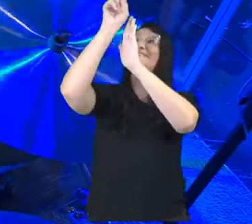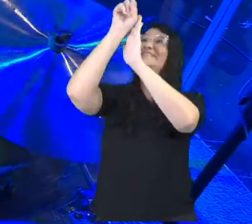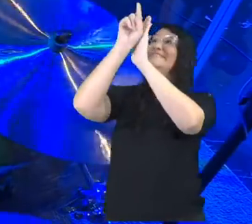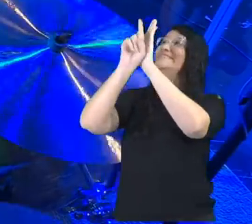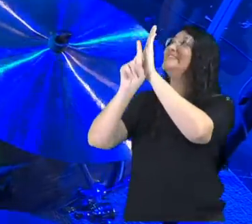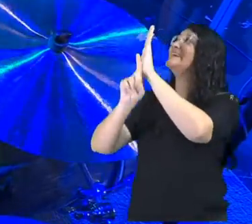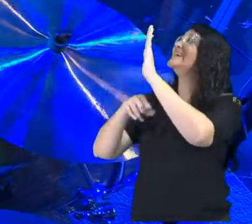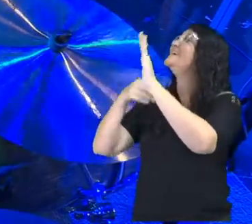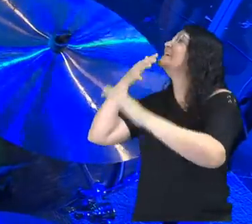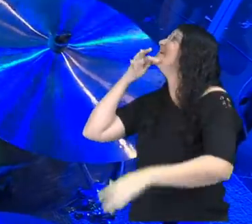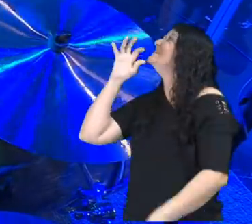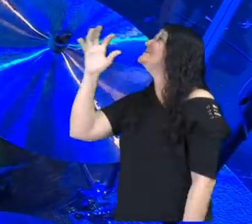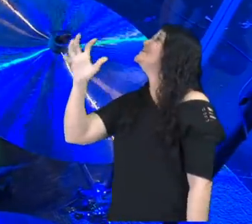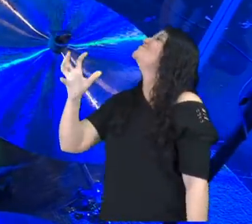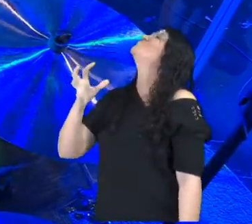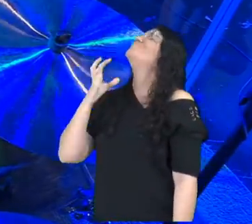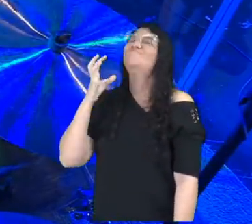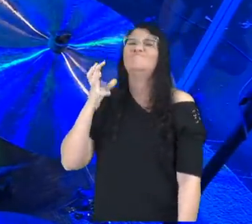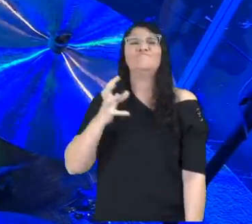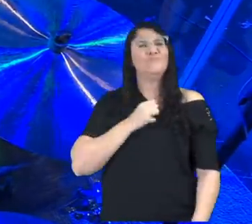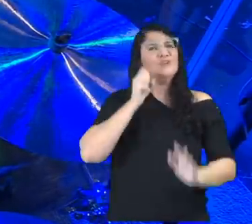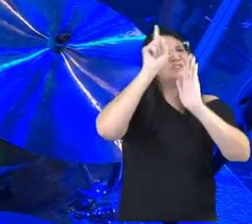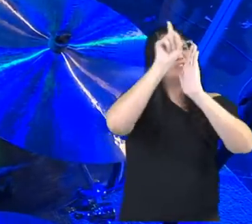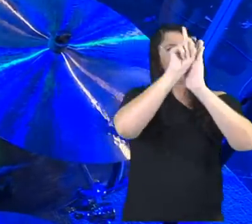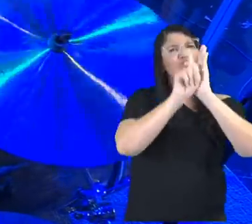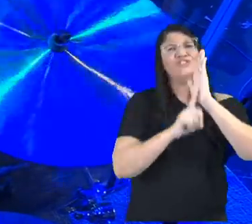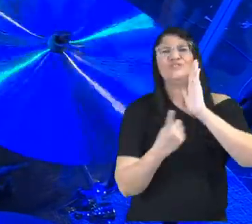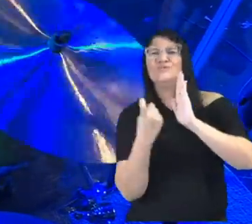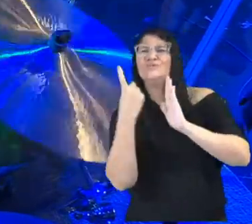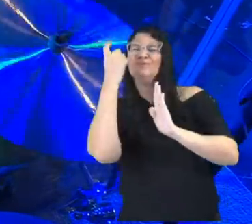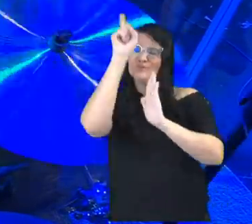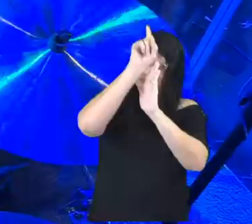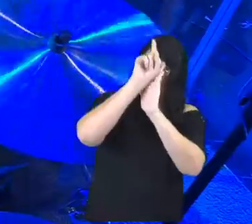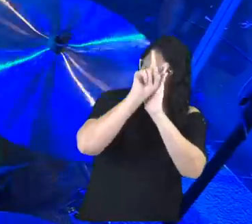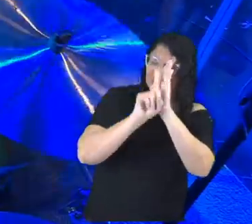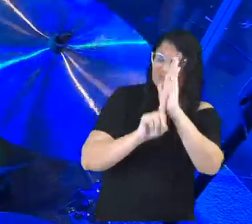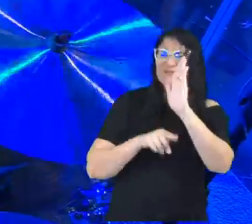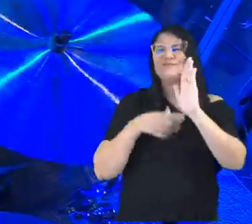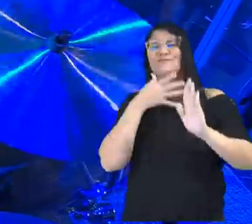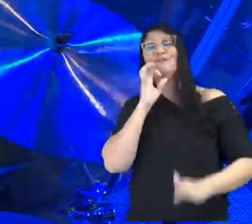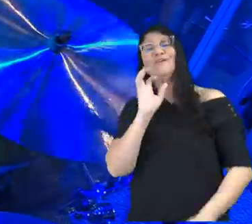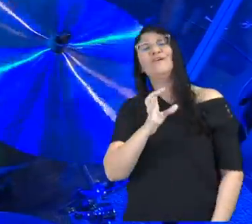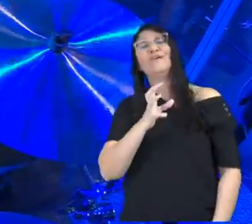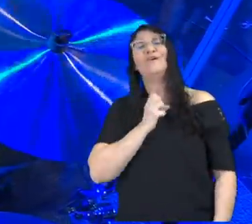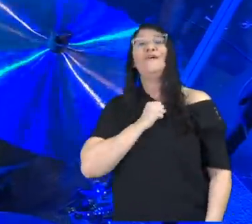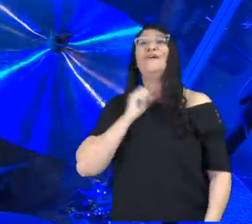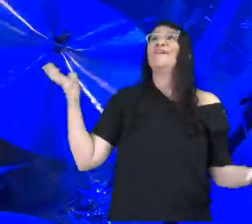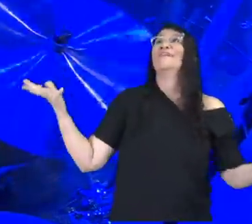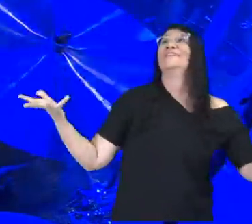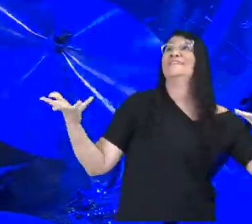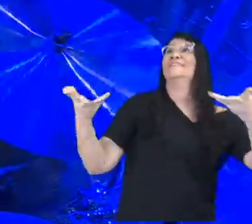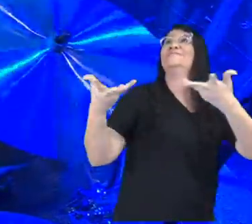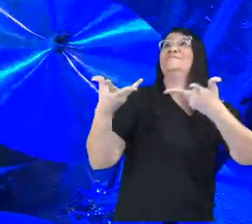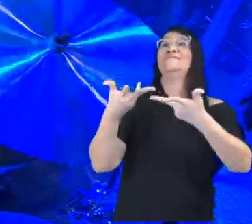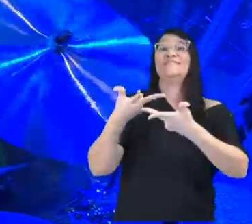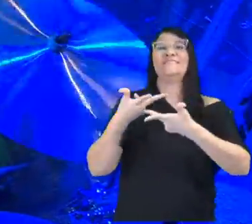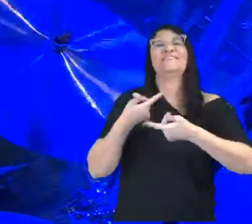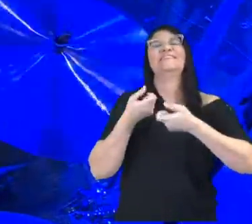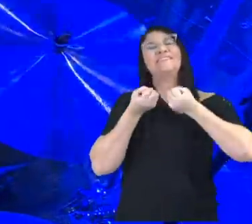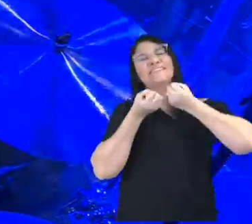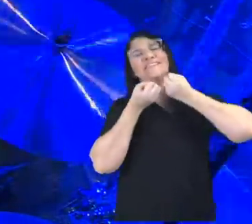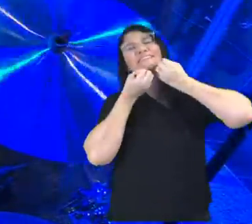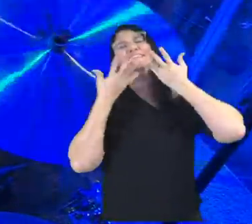Cordeiro de Deus. Digno, digno, digno. Ó que